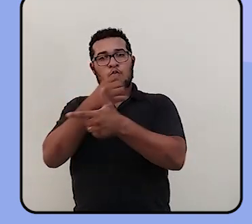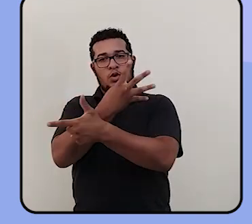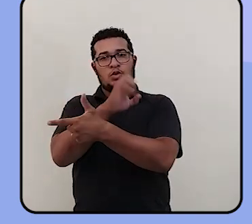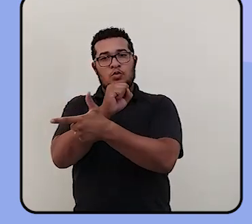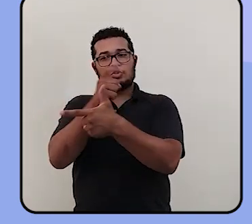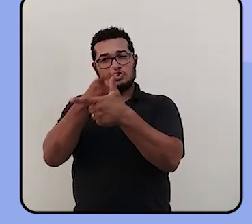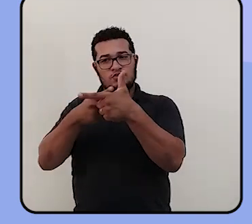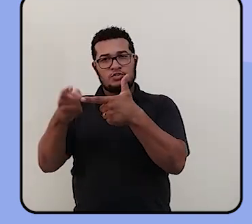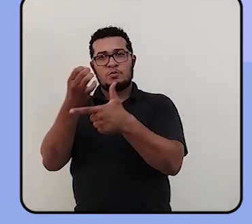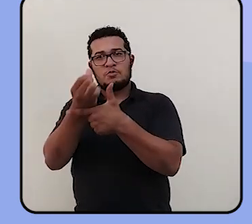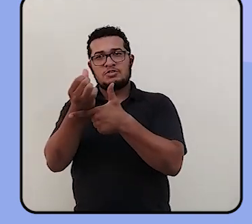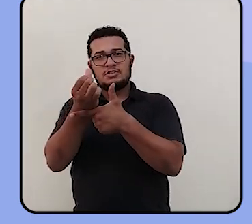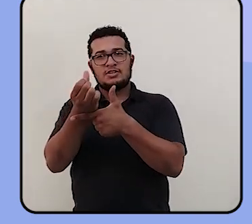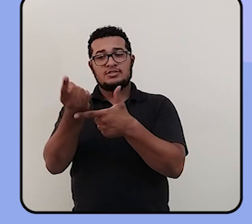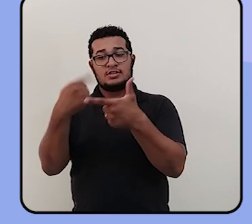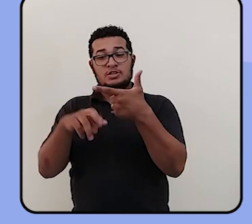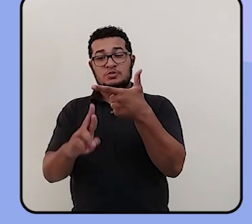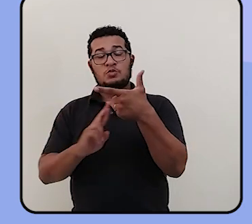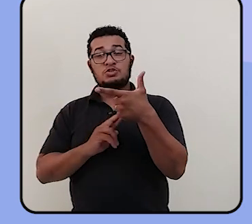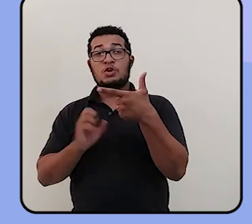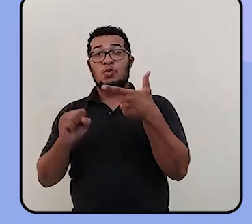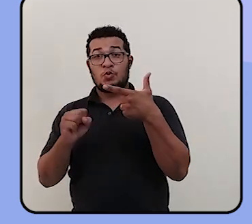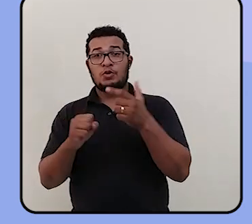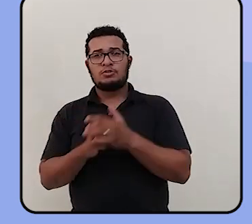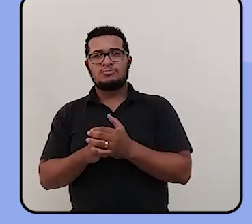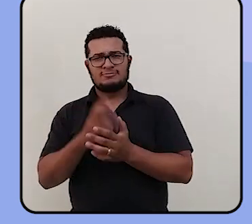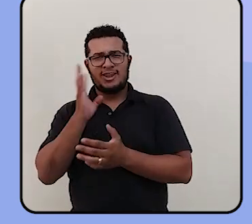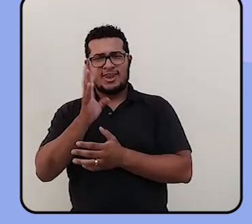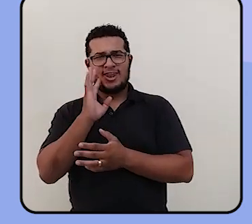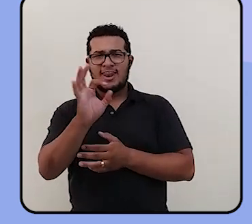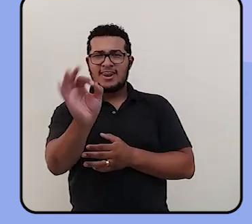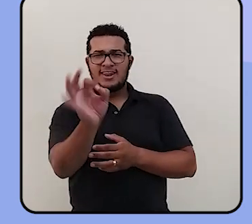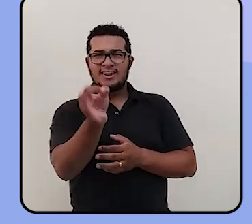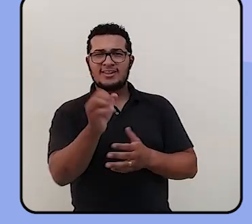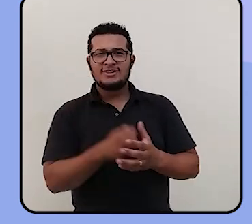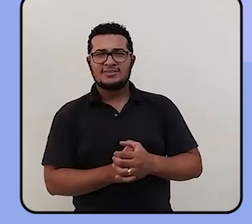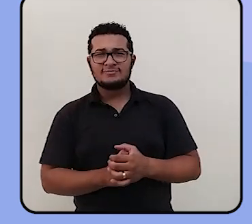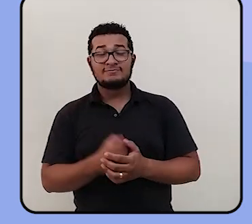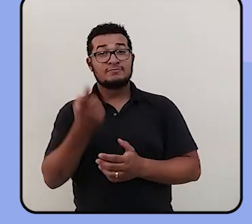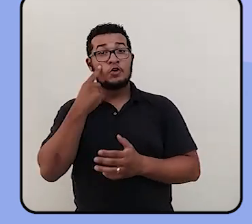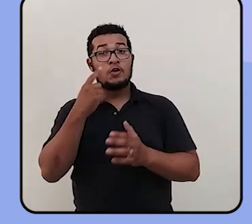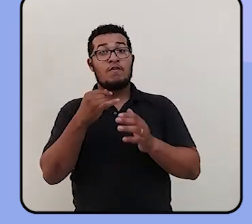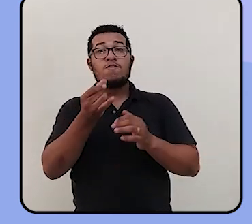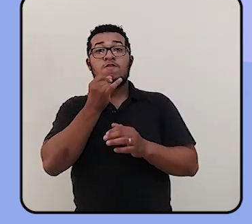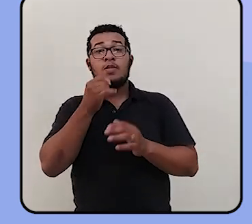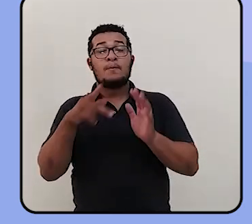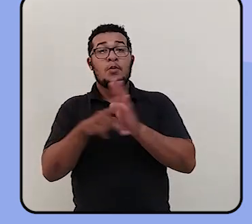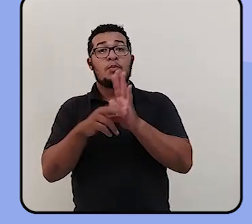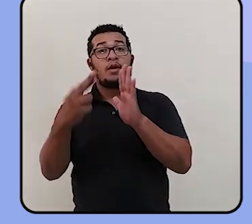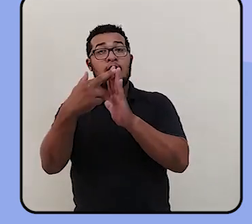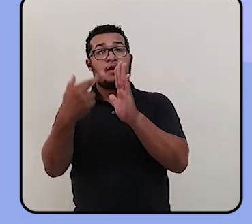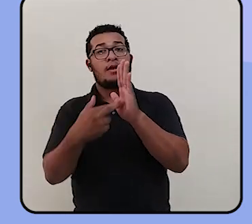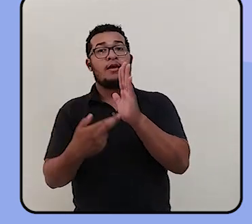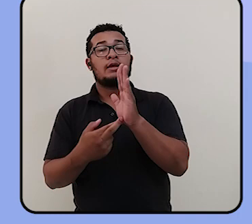dividiu por 6. É legal ou não é? Agora se liga no exemplo de regra de 3